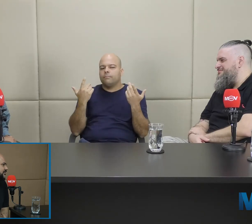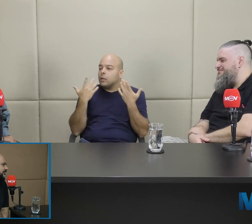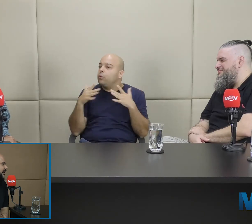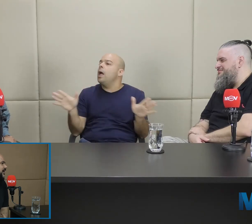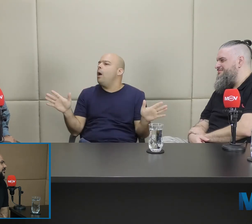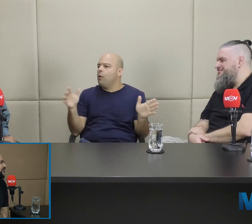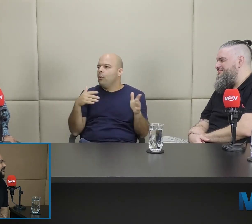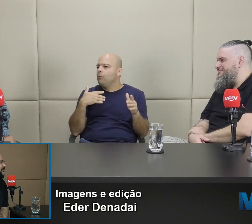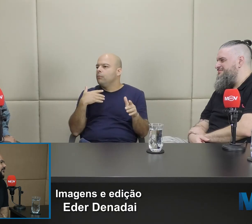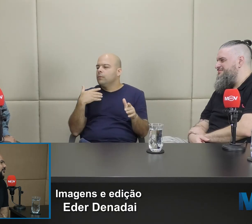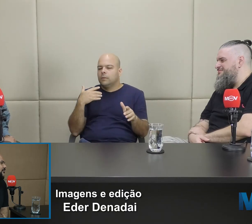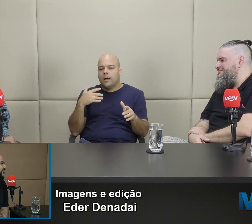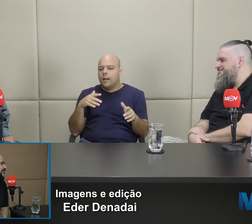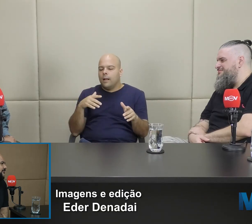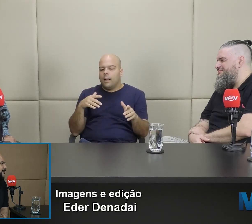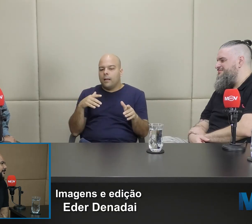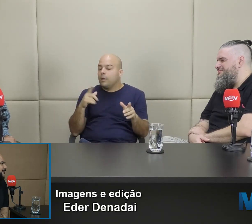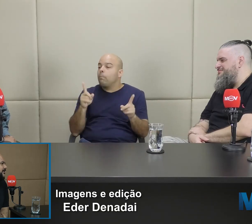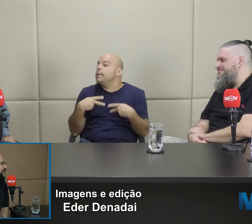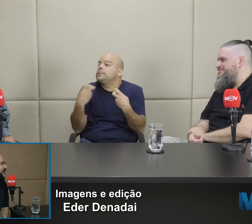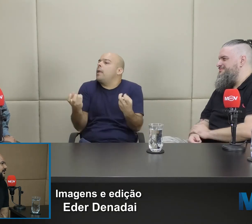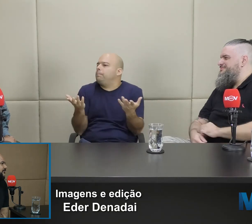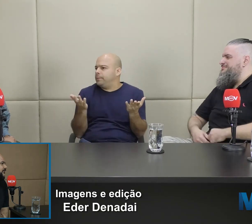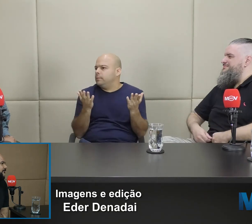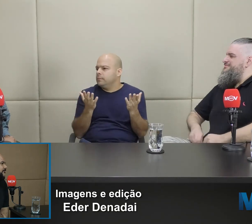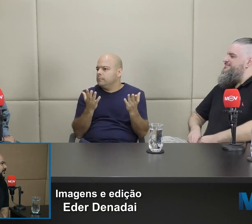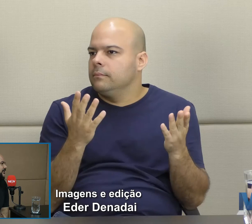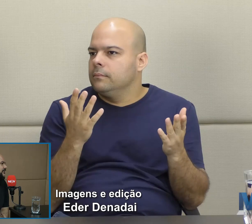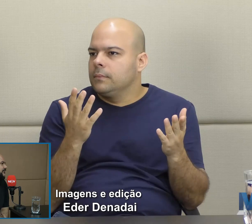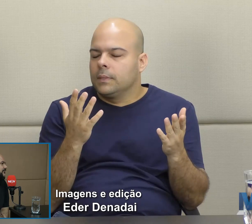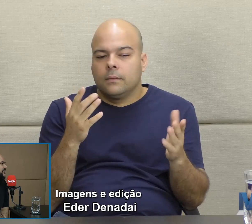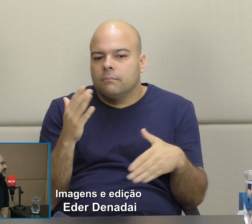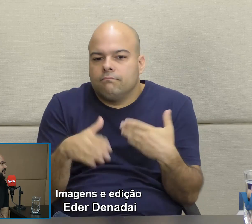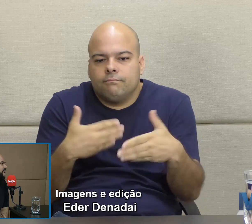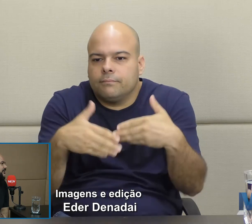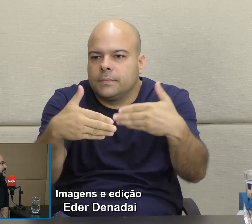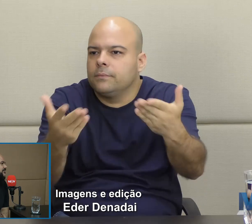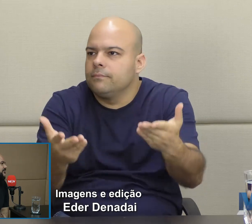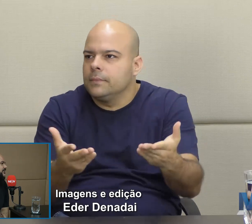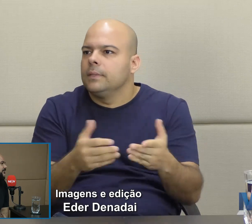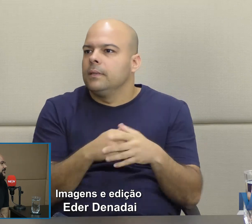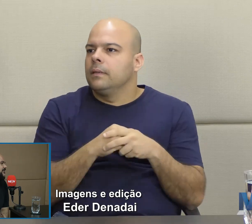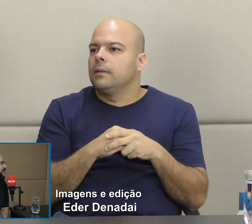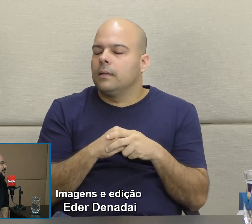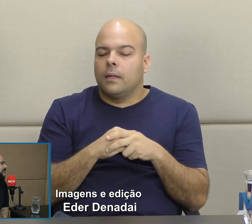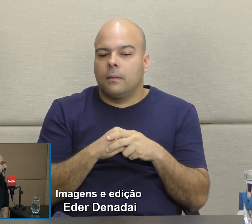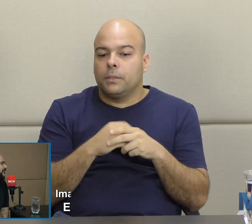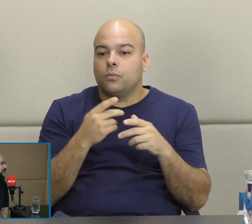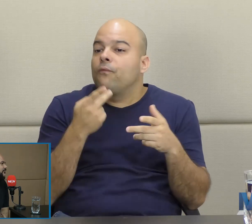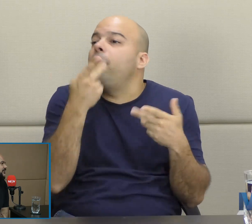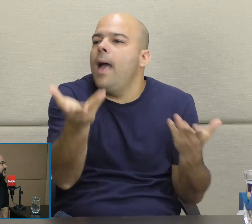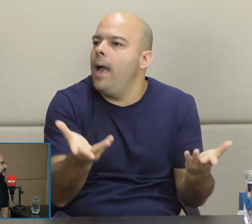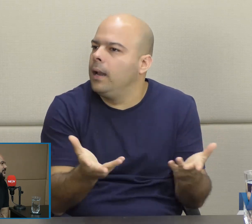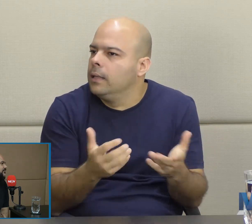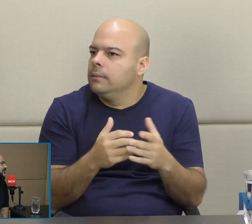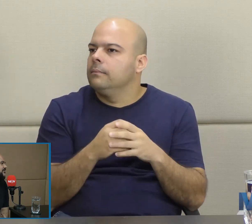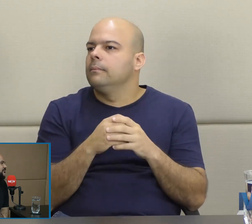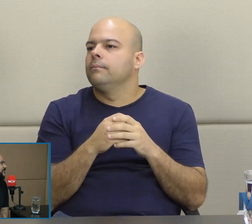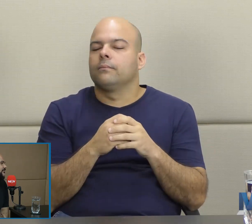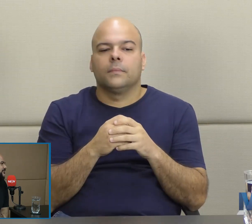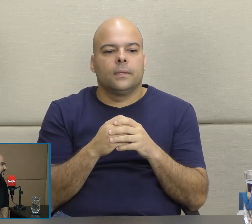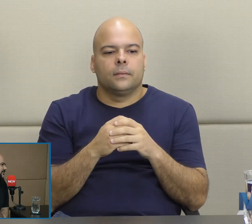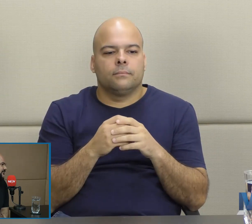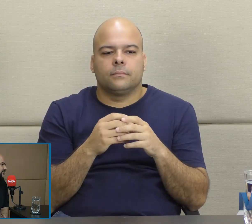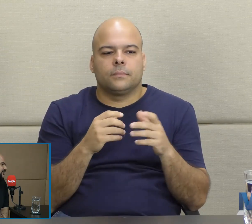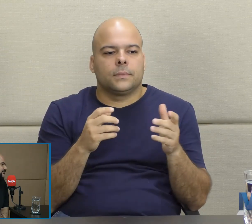a sociedade, tem tanta coisa, sabe? Então, assim, às vezes a gente nem percebe que está acontecendo alguma situação